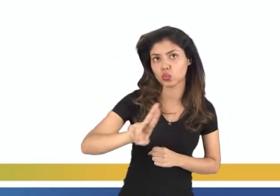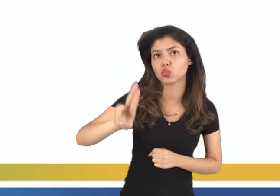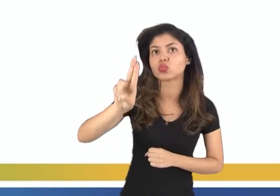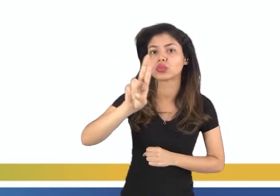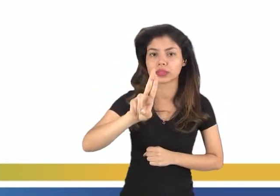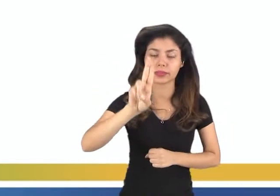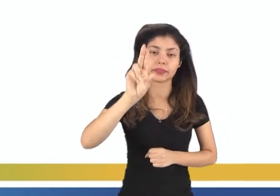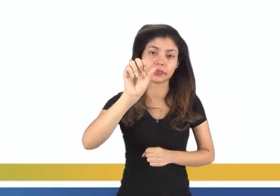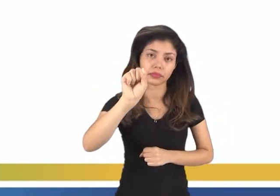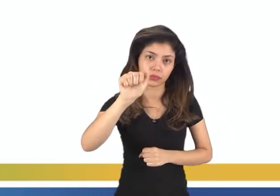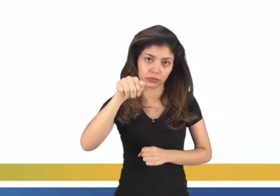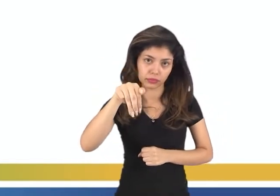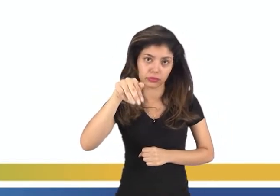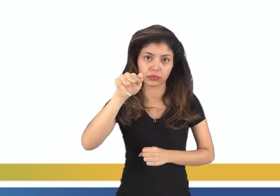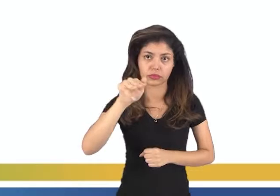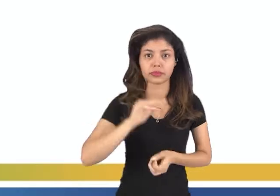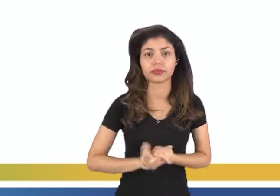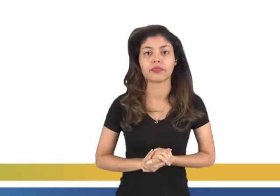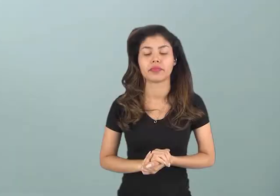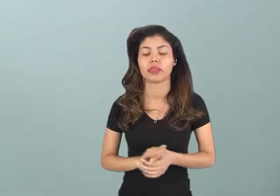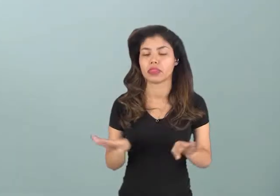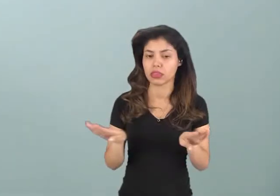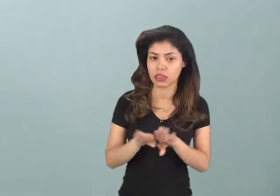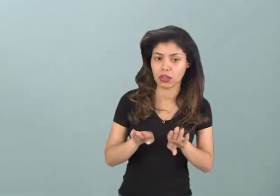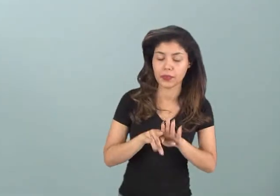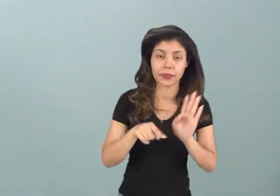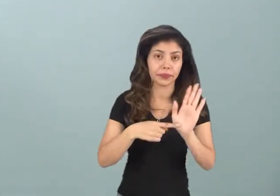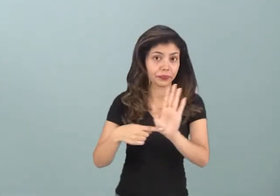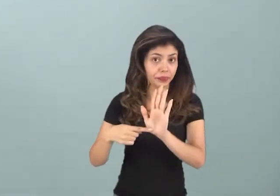O verbo usar também se refere aí aos